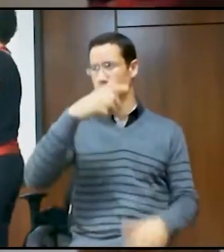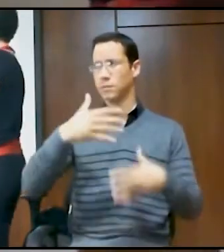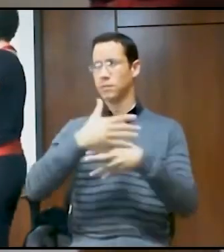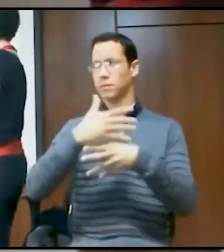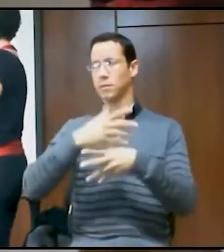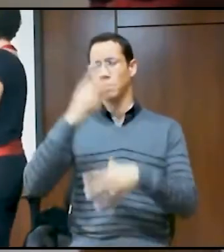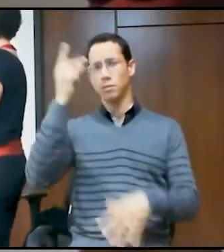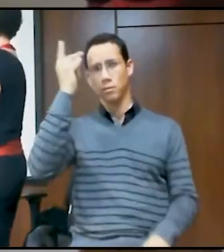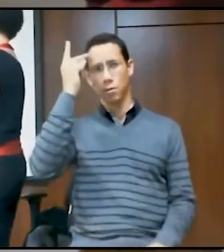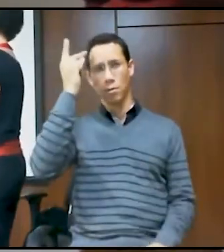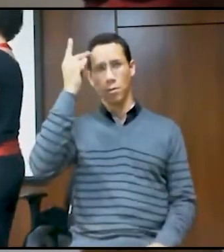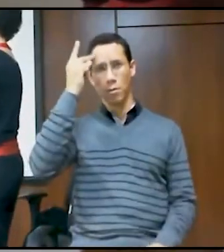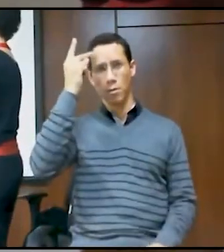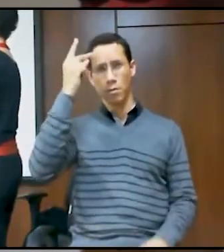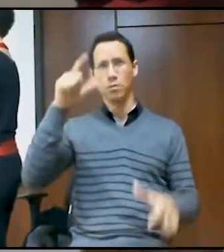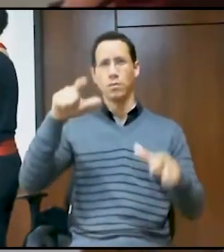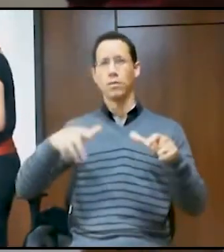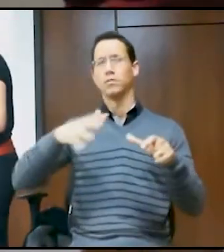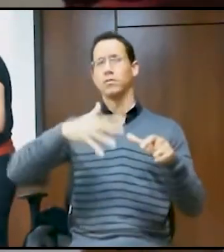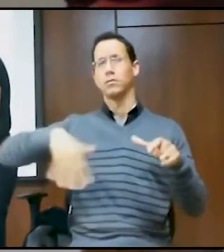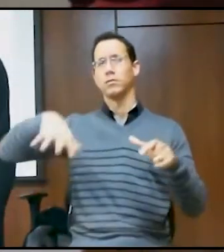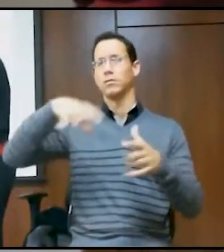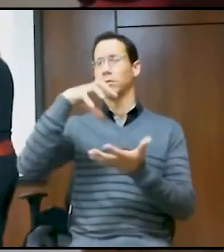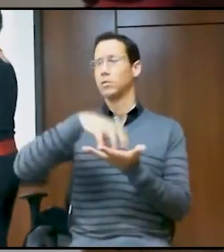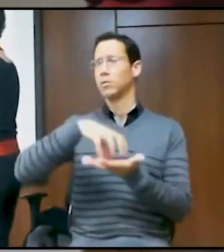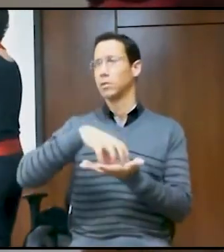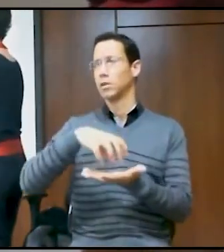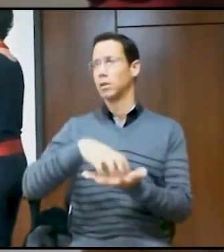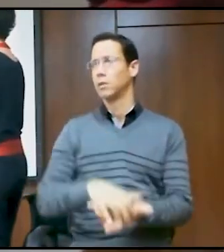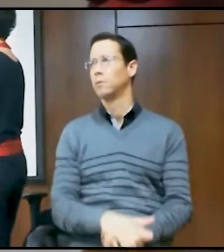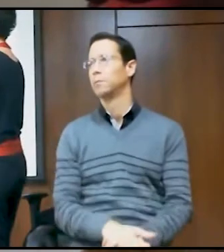São Paulo e na região toda metropolitana, né?